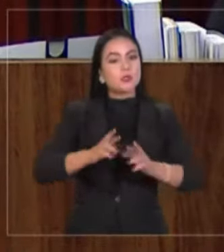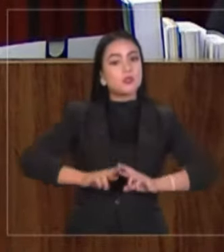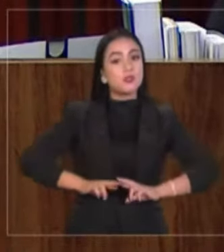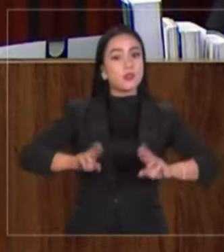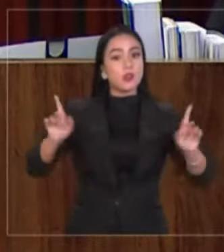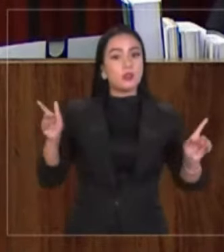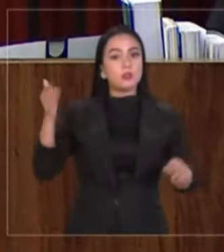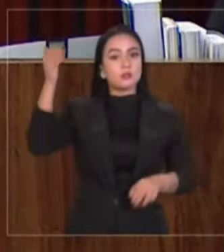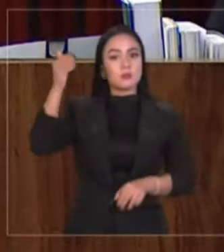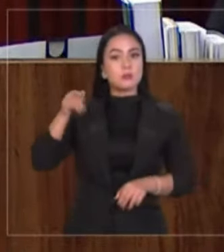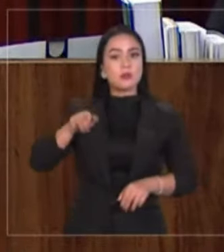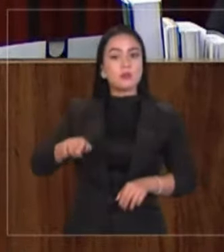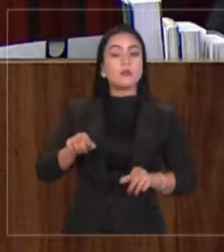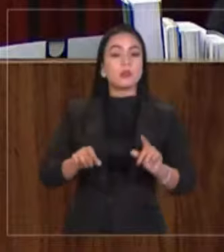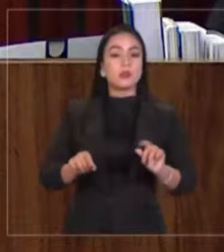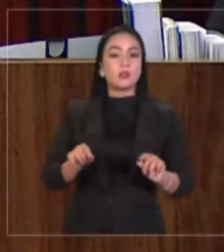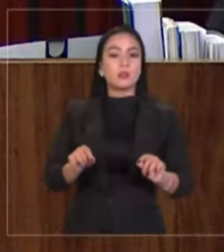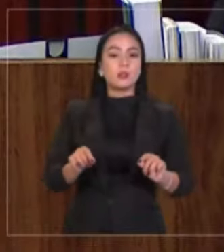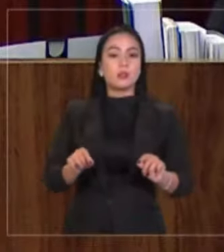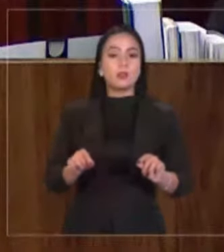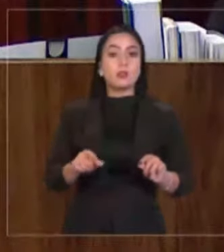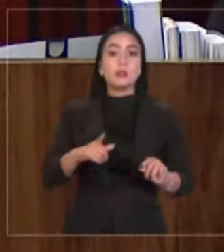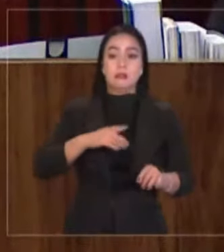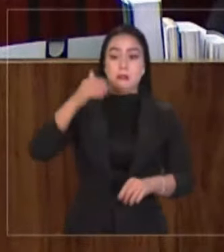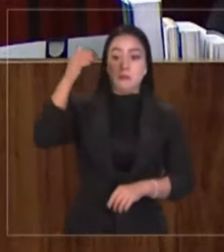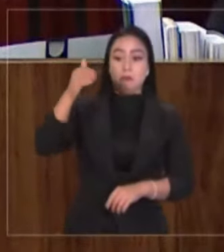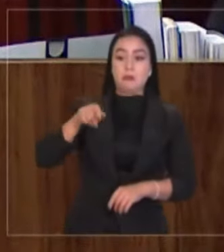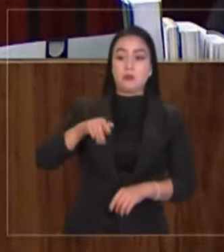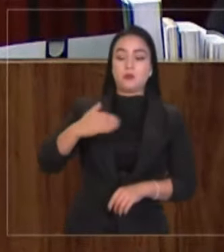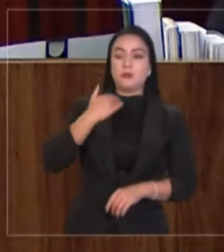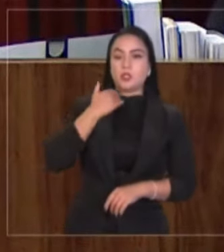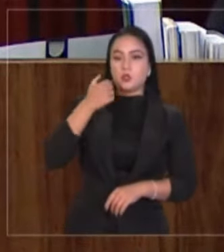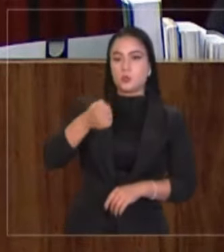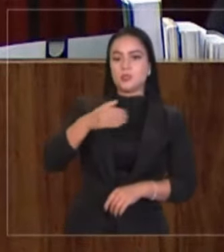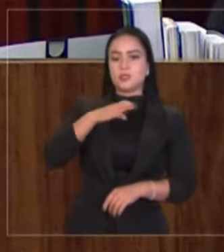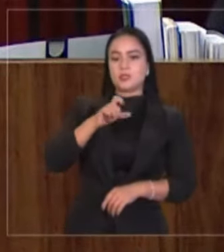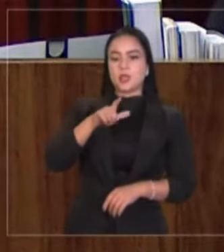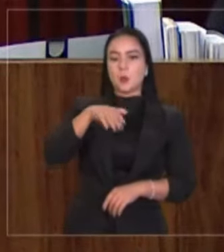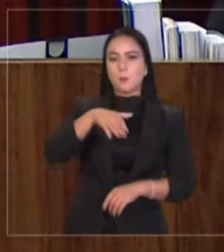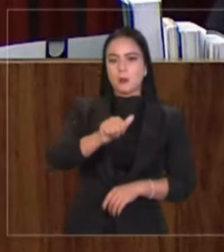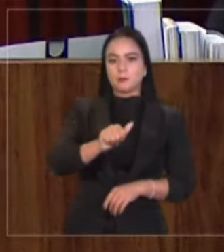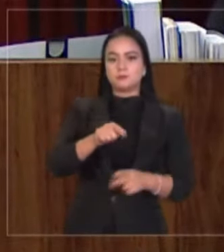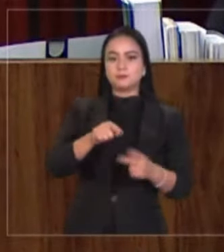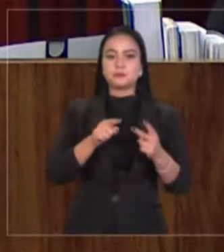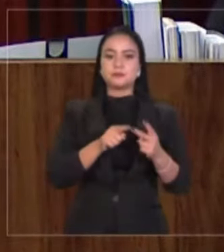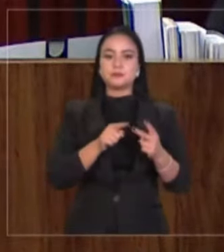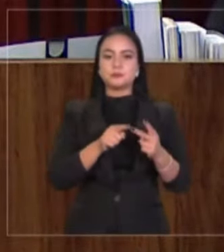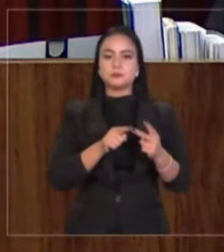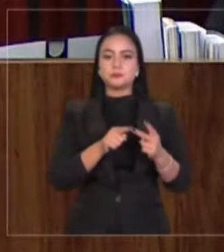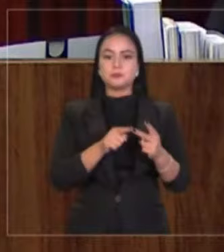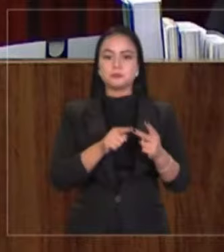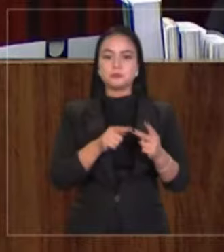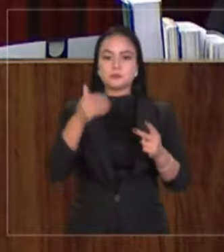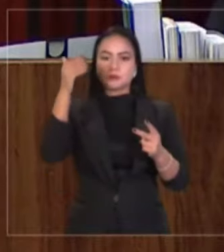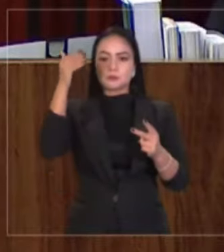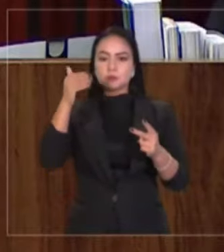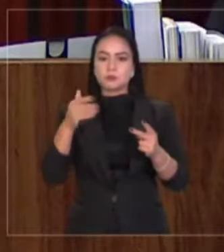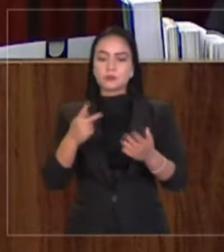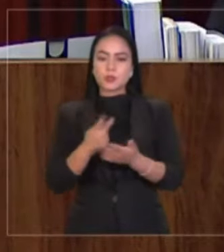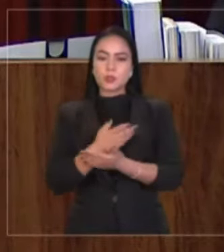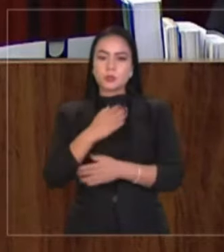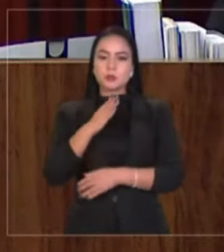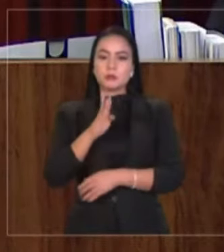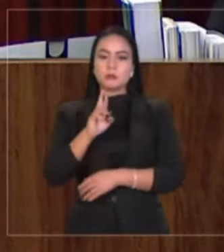há prova como houve prova no caso da juíza Selma como houve prova no caso de Brusque